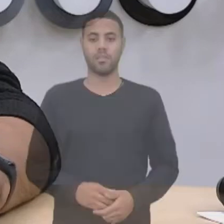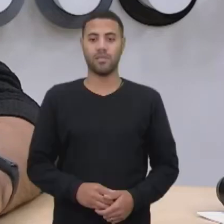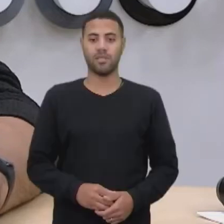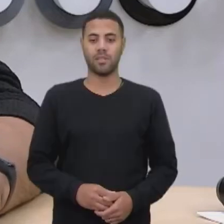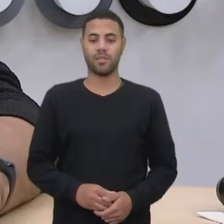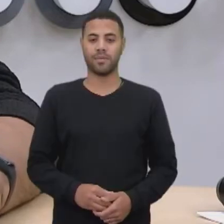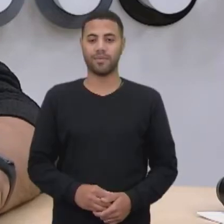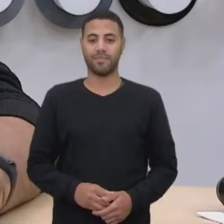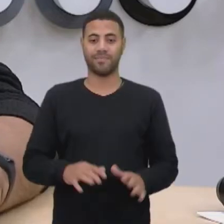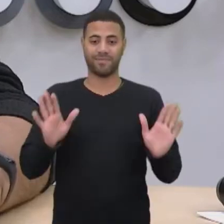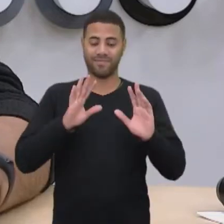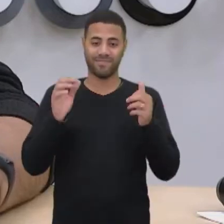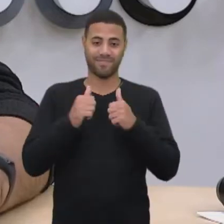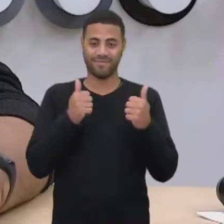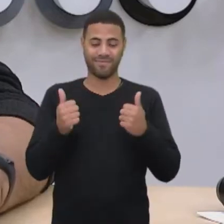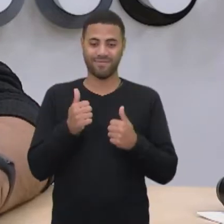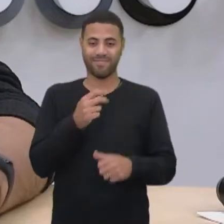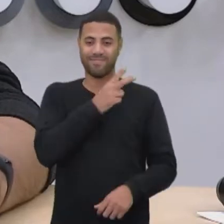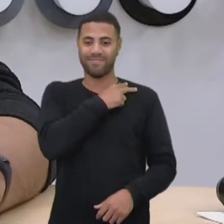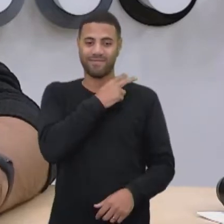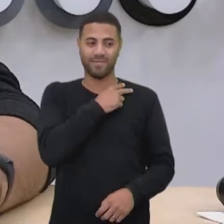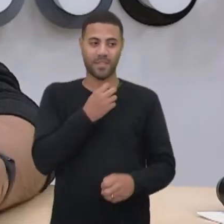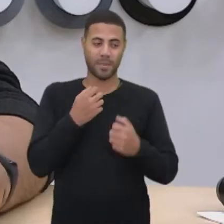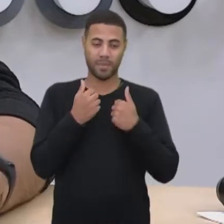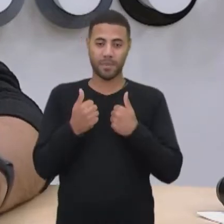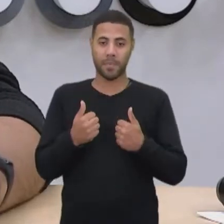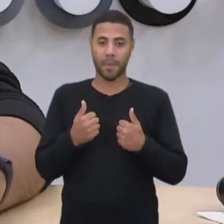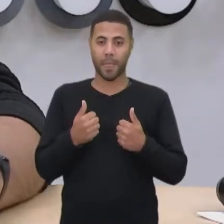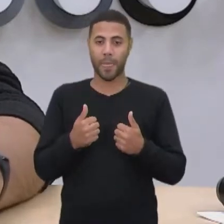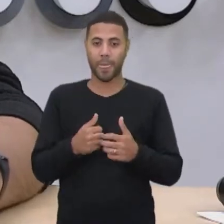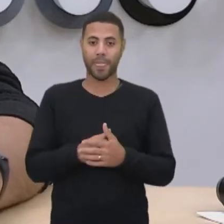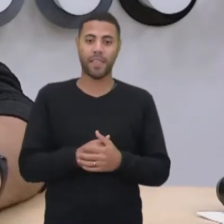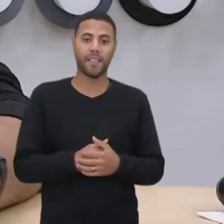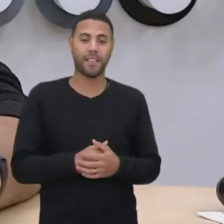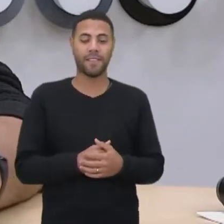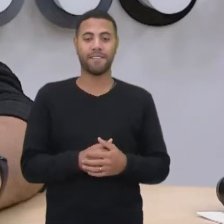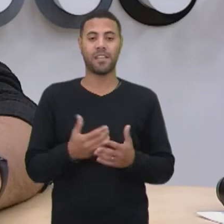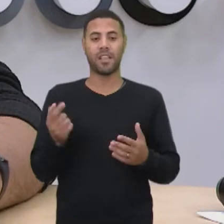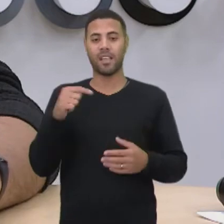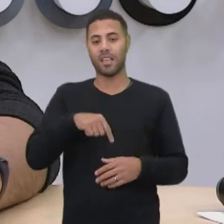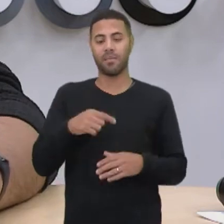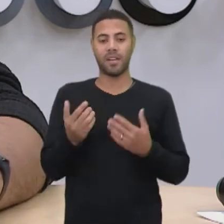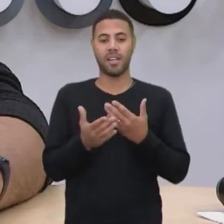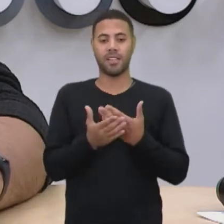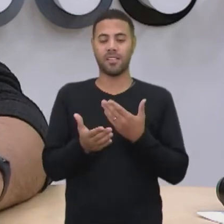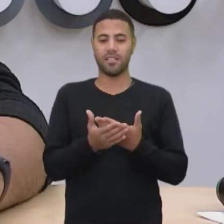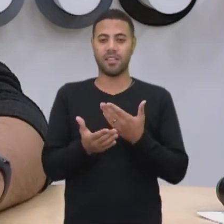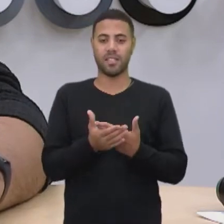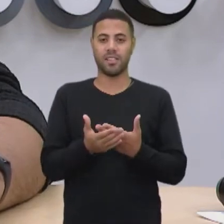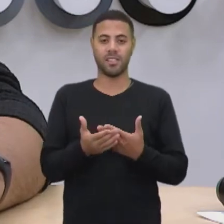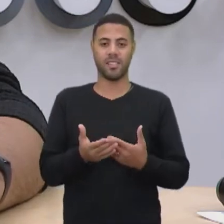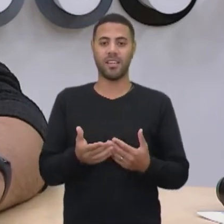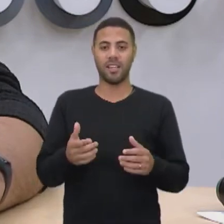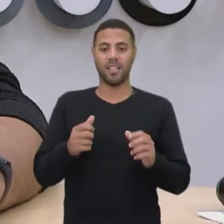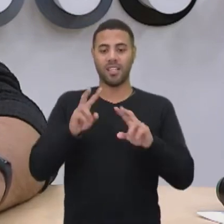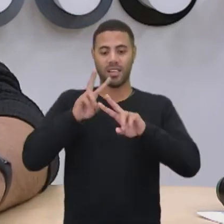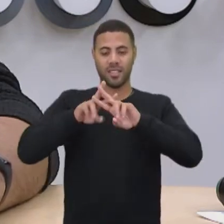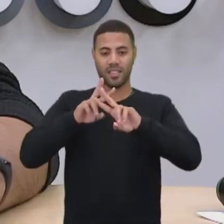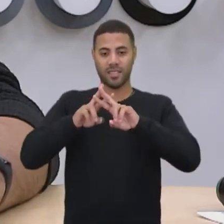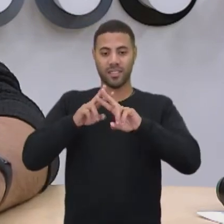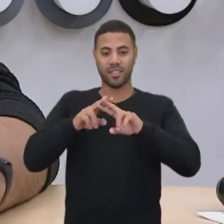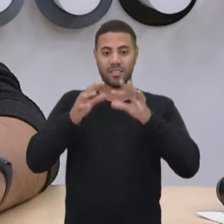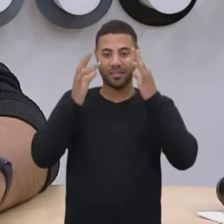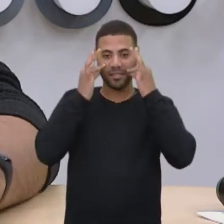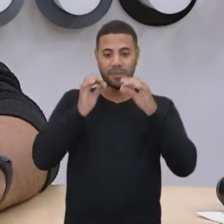Salve, salve, estudantes da segunda série do ensino médio, sejam bem-vindos à nossa aula do aprofundamento curricular, hashtag se liga